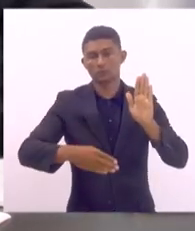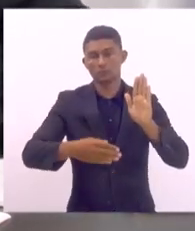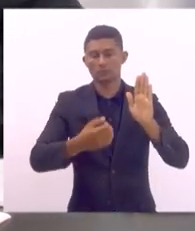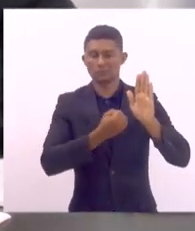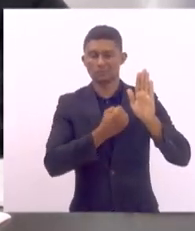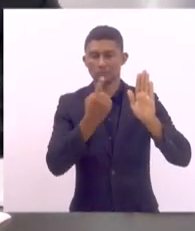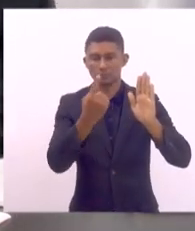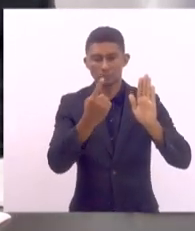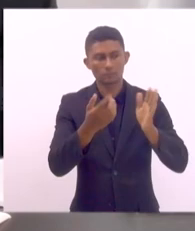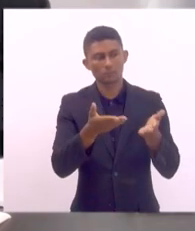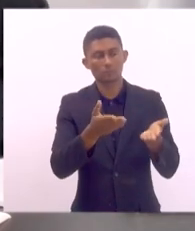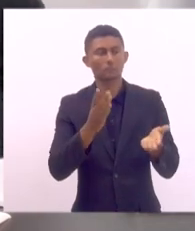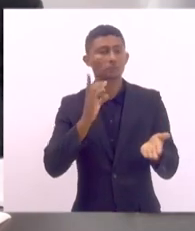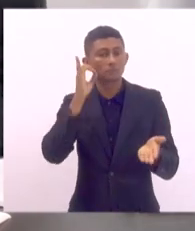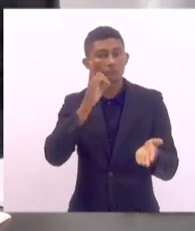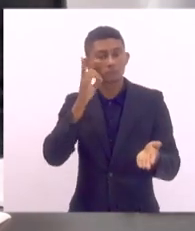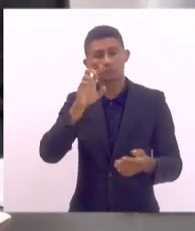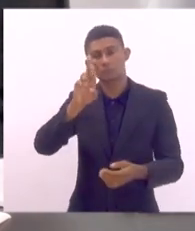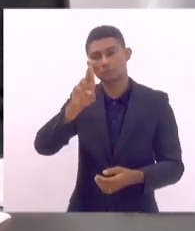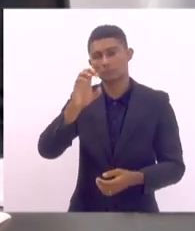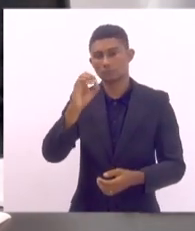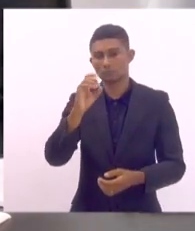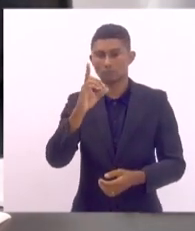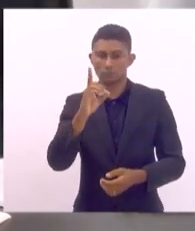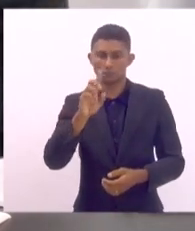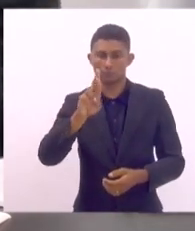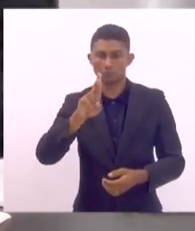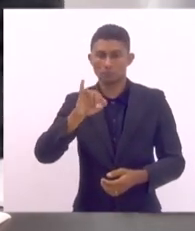Rodrigo Bacelar, por favor.